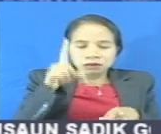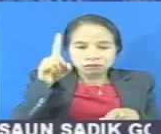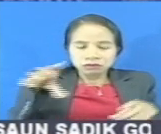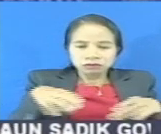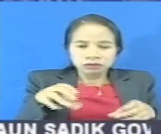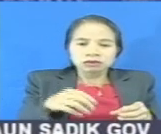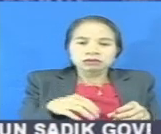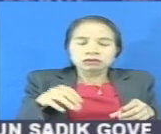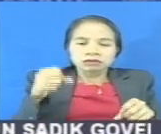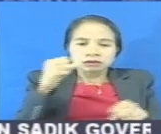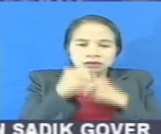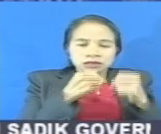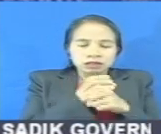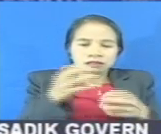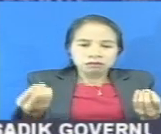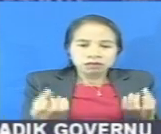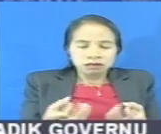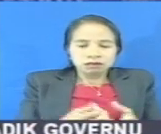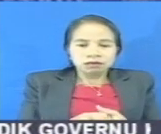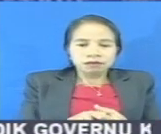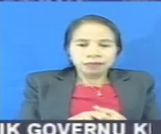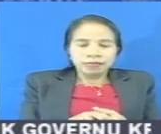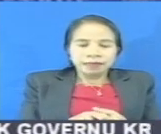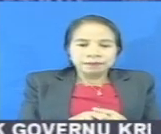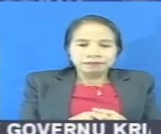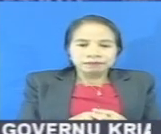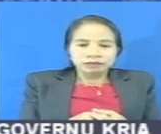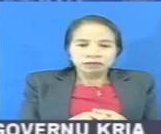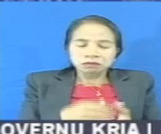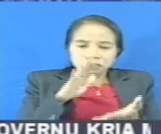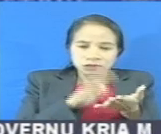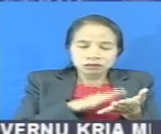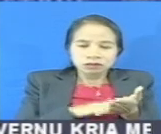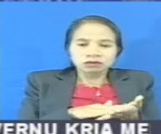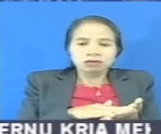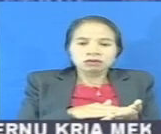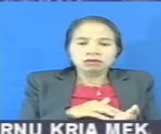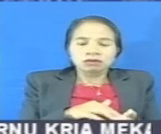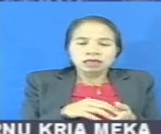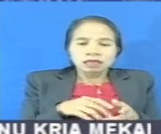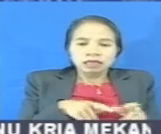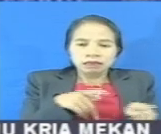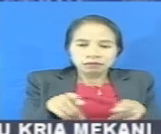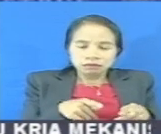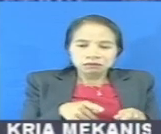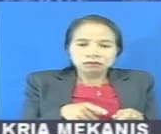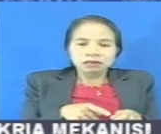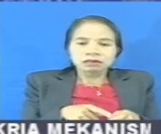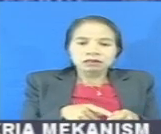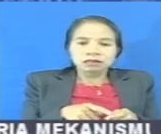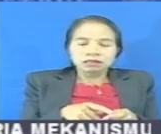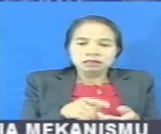Tinambarak. Vamos em termos de minha formação acadêmica, vamos ser meio qualificada. Minha